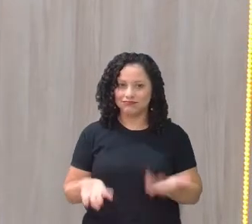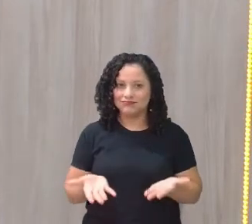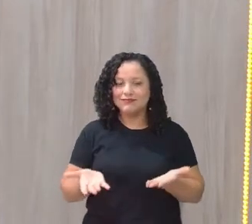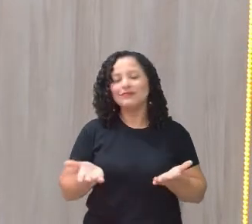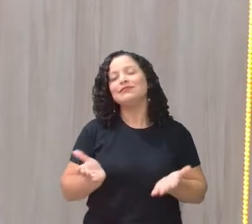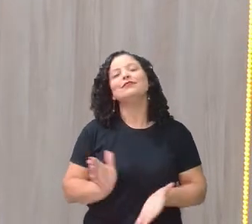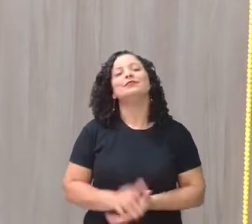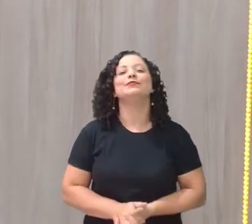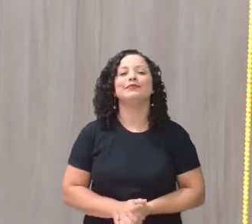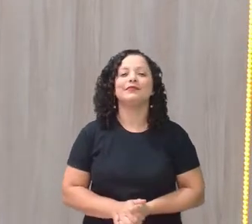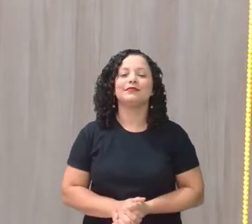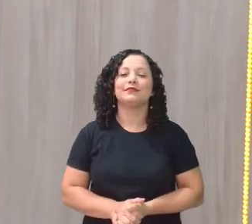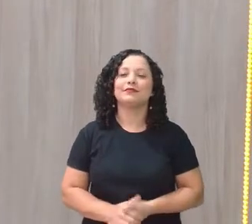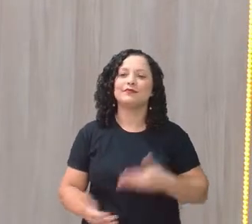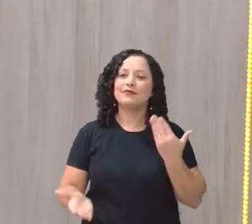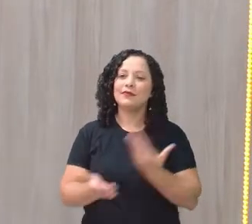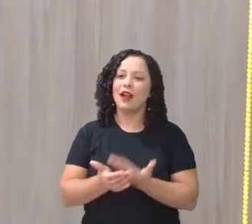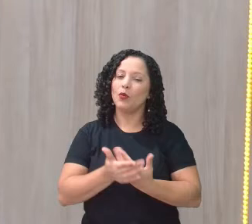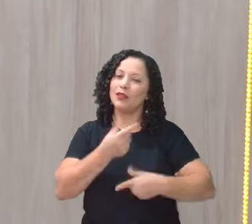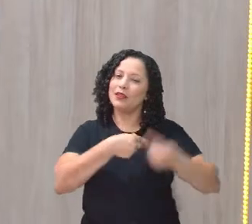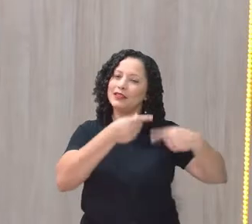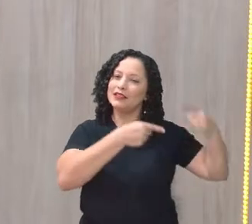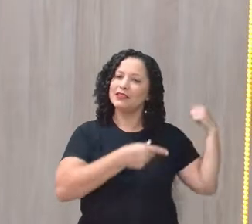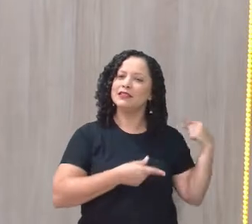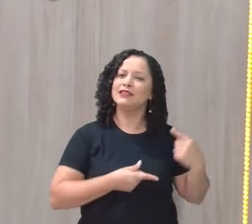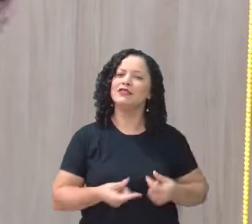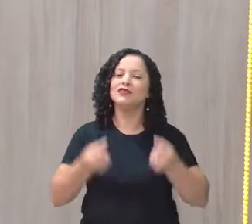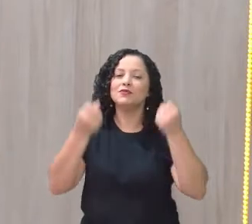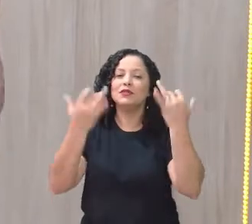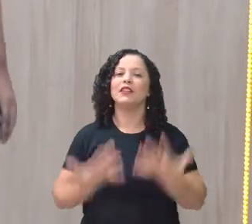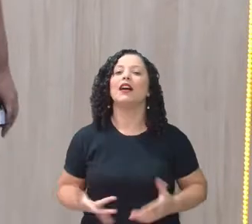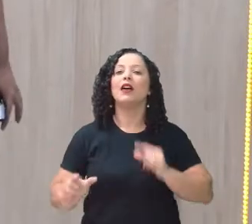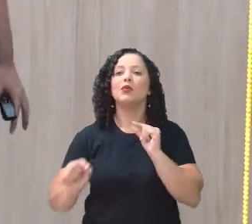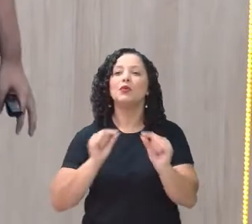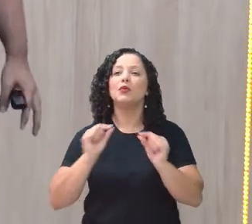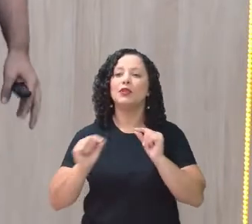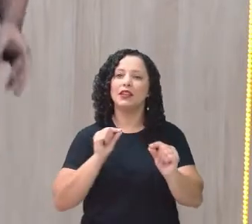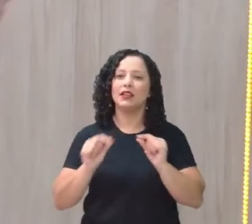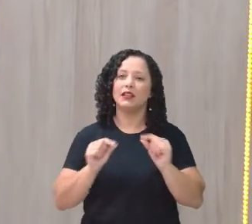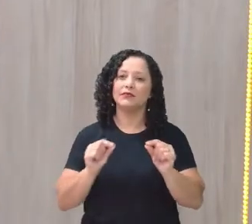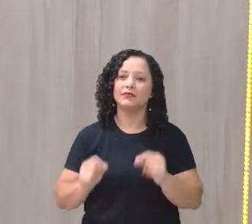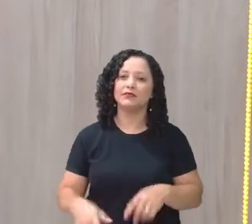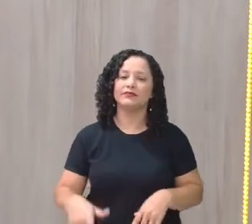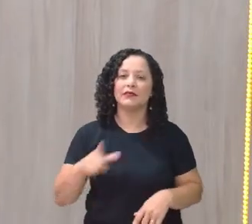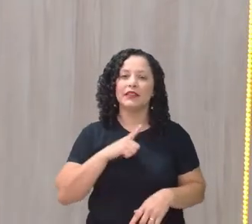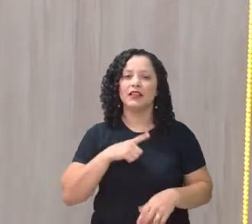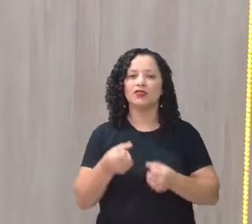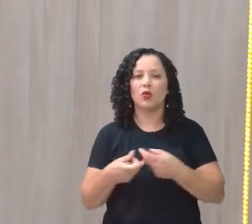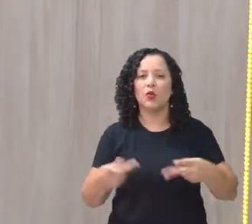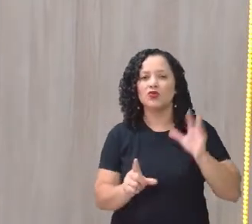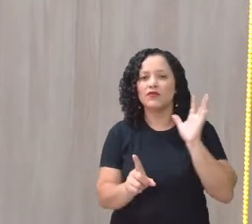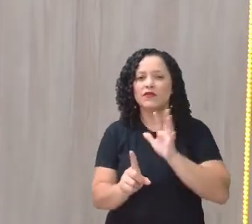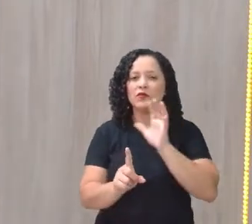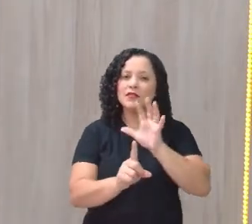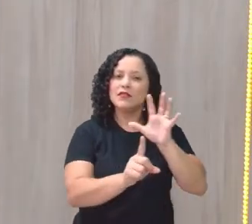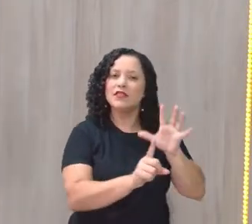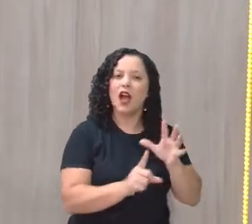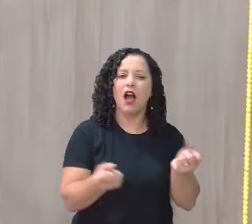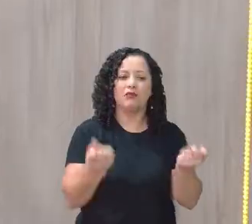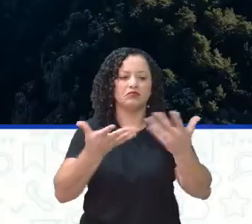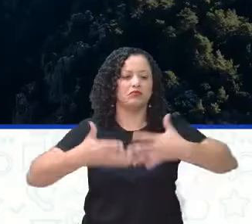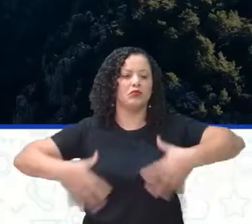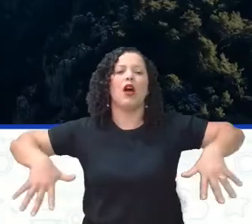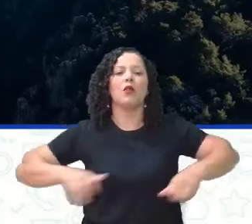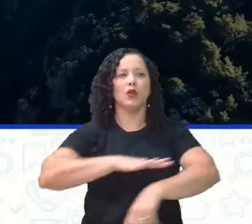dúvida. Aí, na aula anterior, nós falamos aqui, né, sobre a questão dos agentes transformadores naturais do